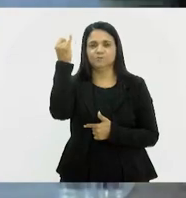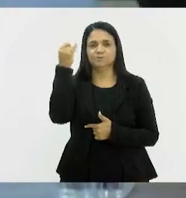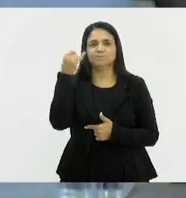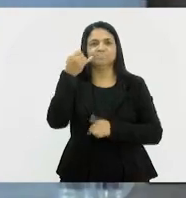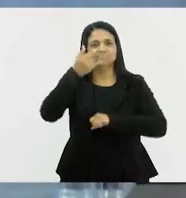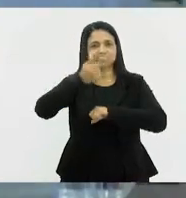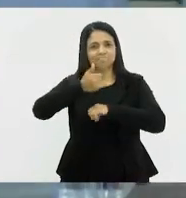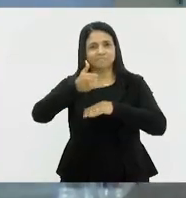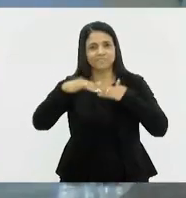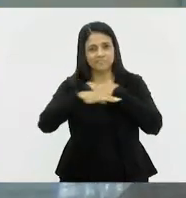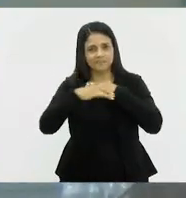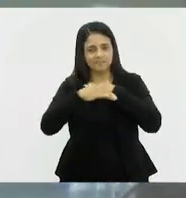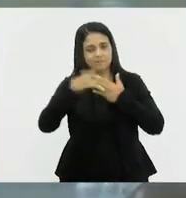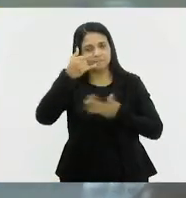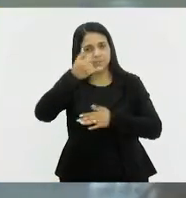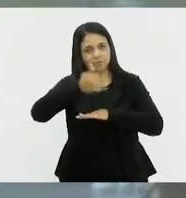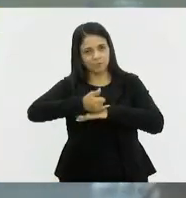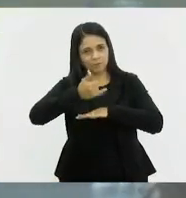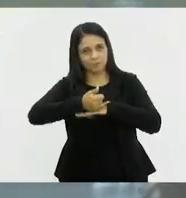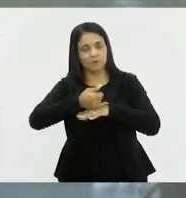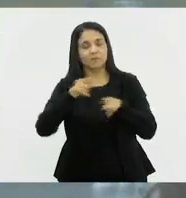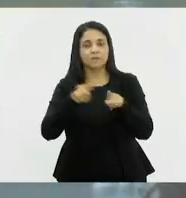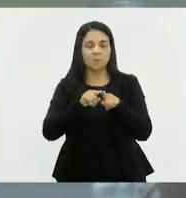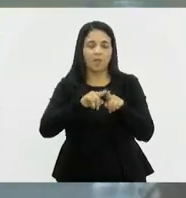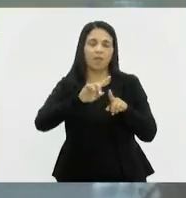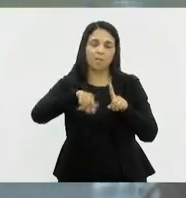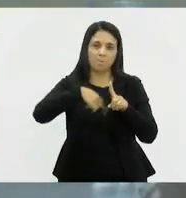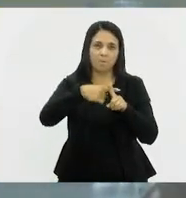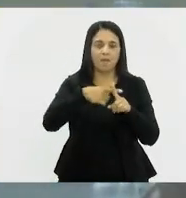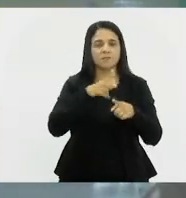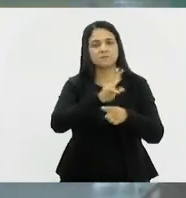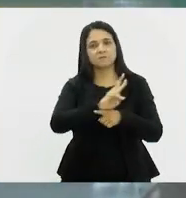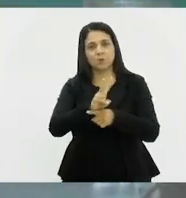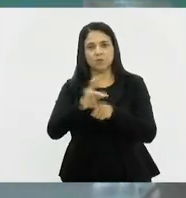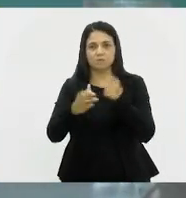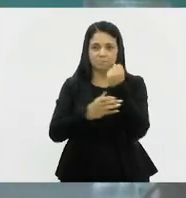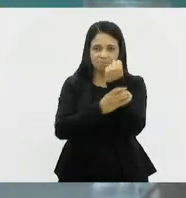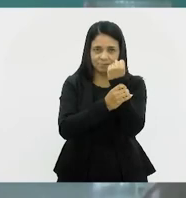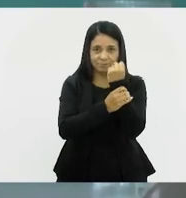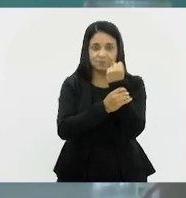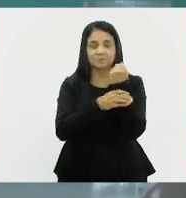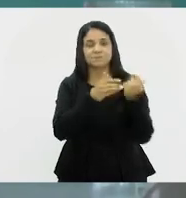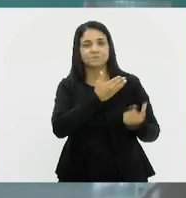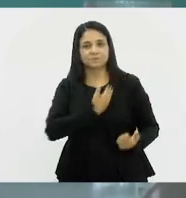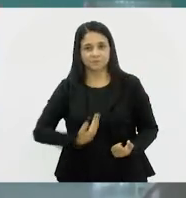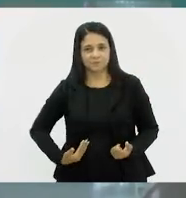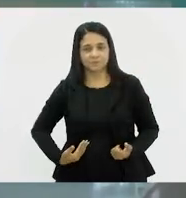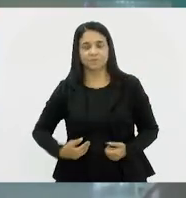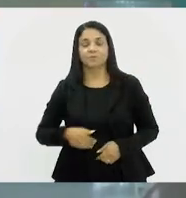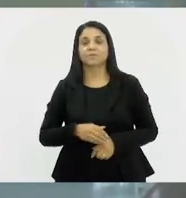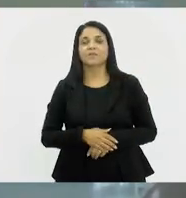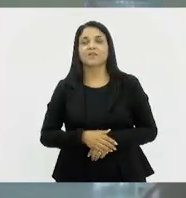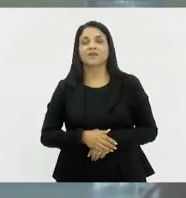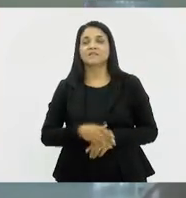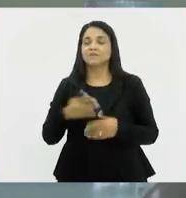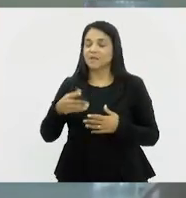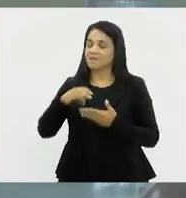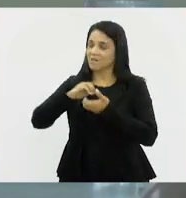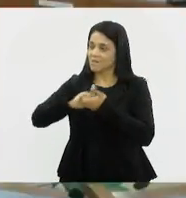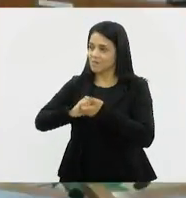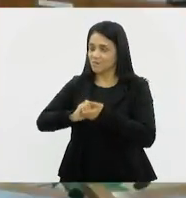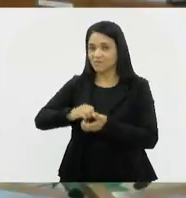Redonda, além de cuidar da segurança pública de Volta Redonda. Cumprimentar aqui a nossa vice-prefeita de